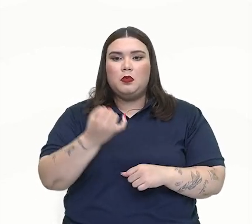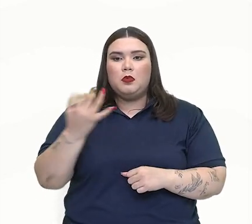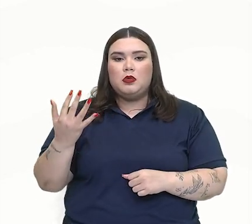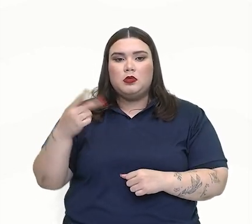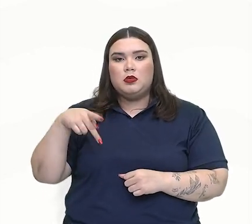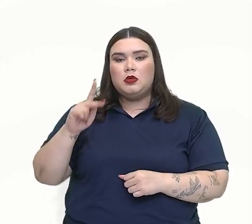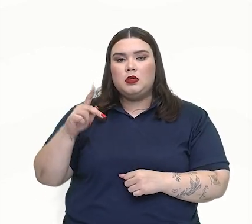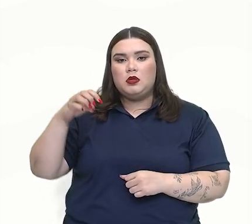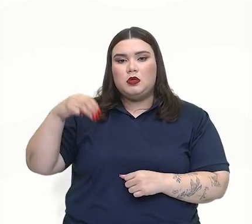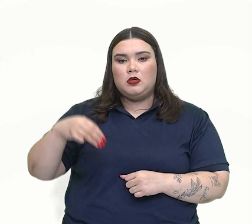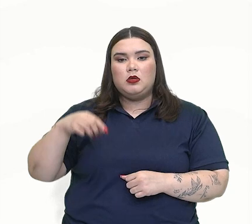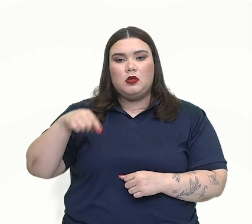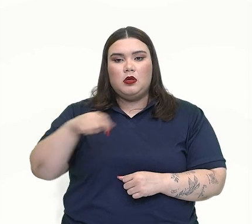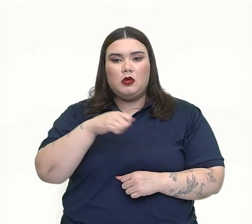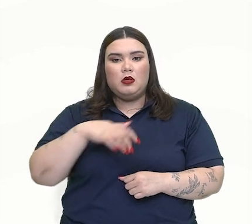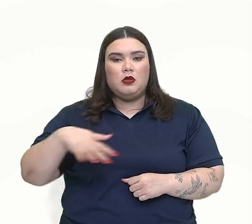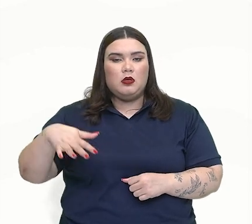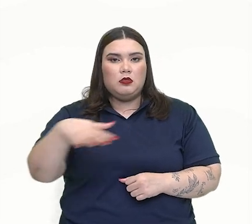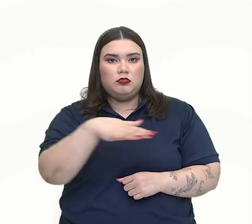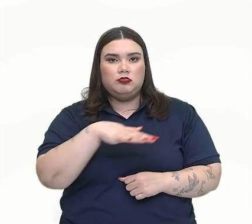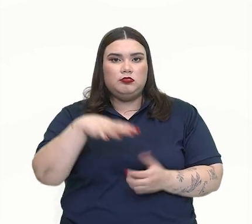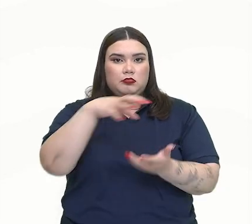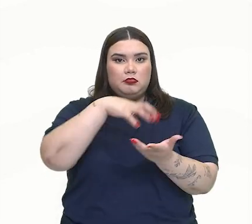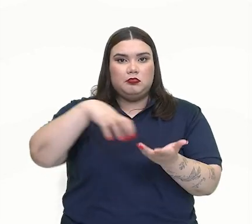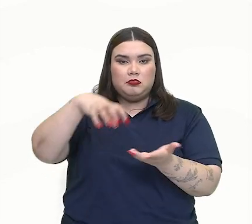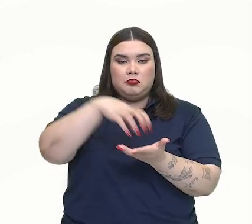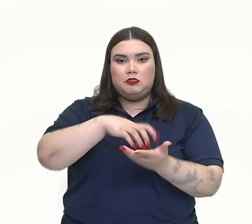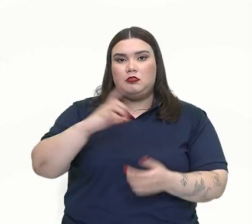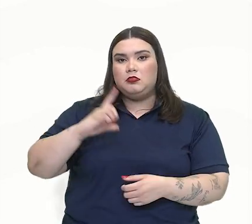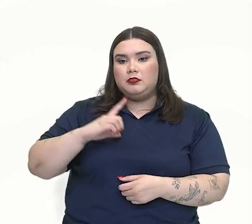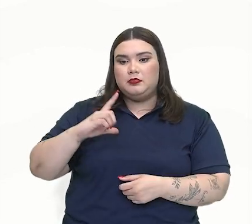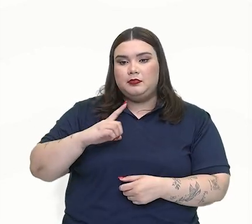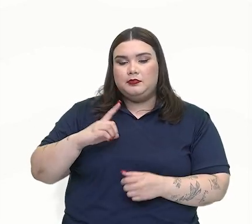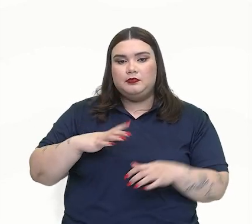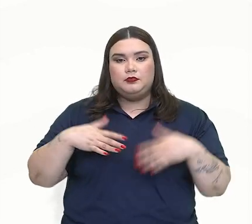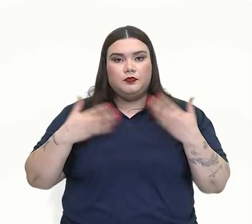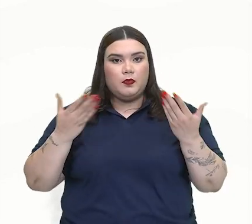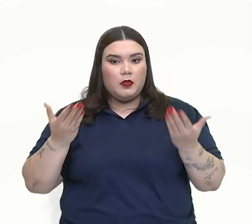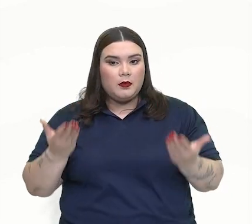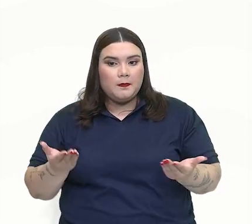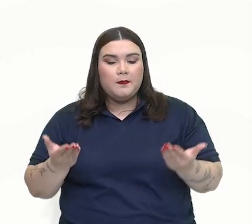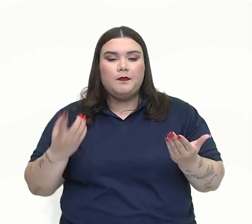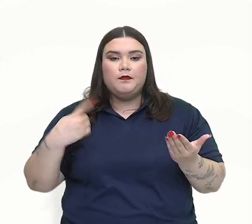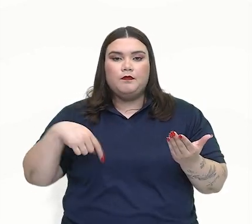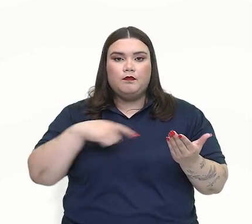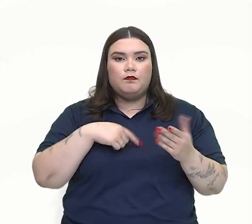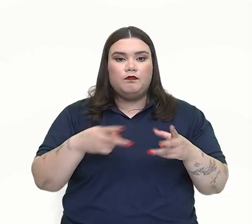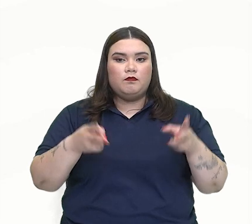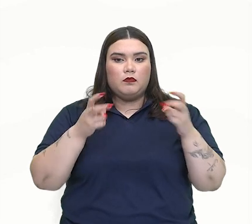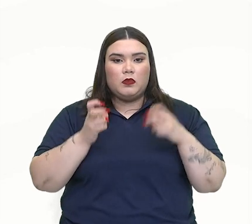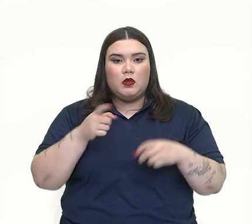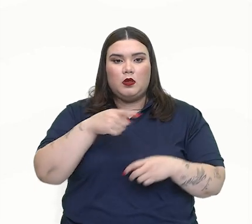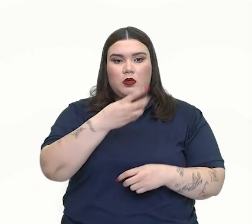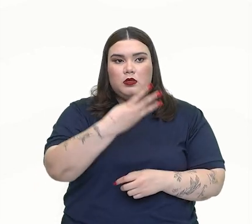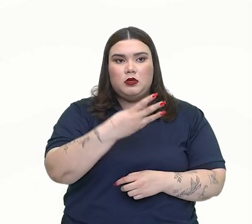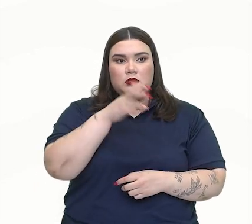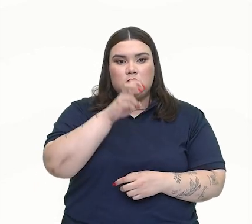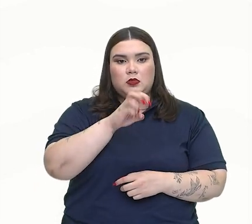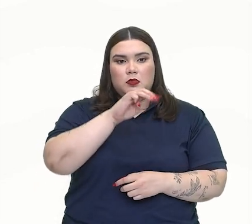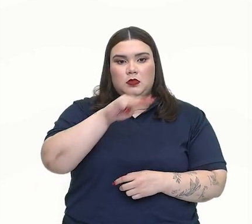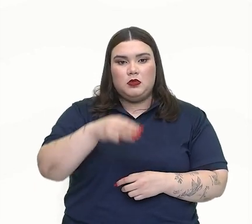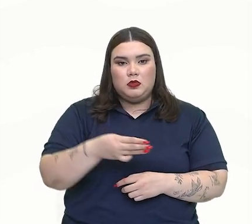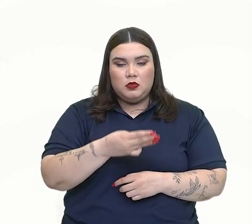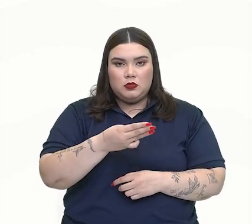Quantos quilômetros quadrados o parque terá? Então, nesse caso, a gente vai pegar esses 35 milhões